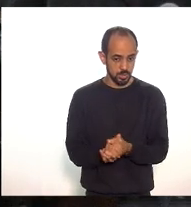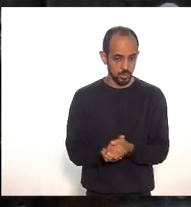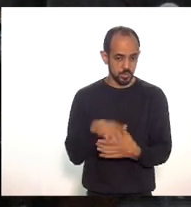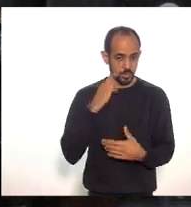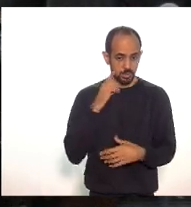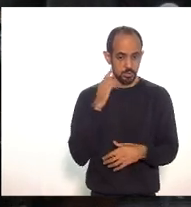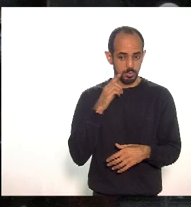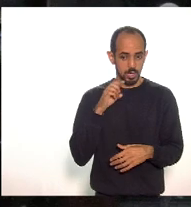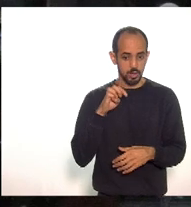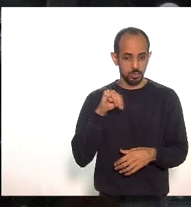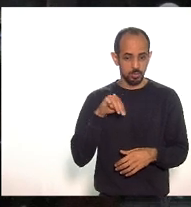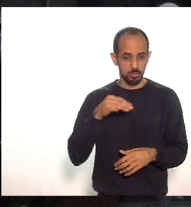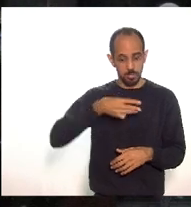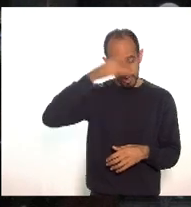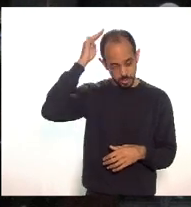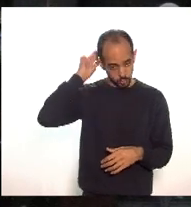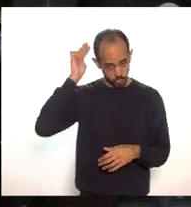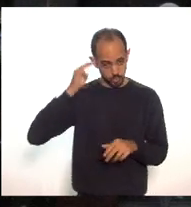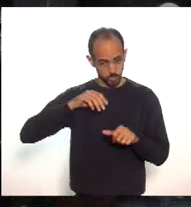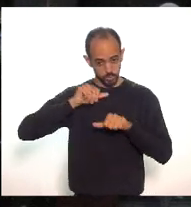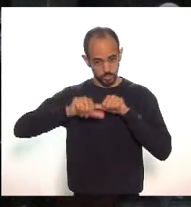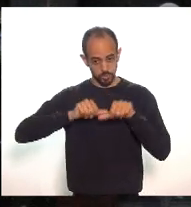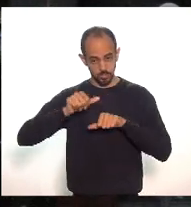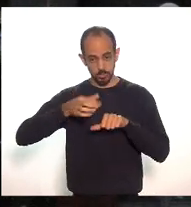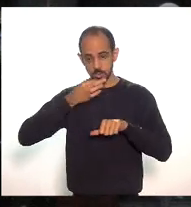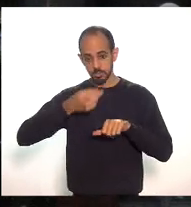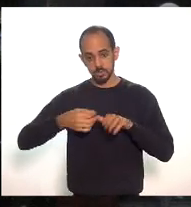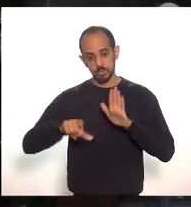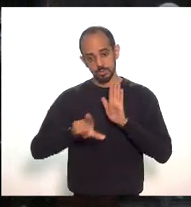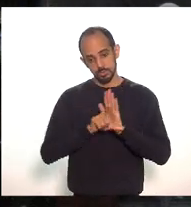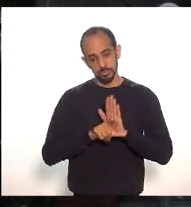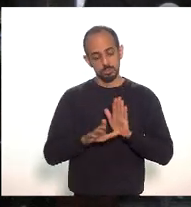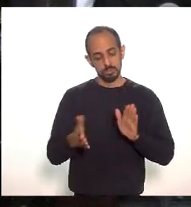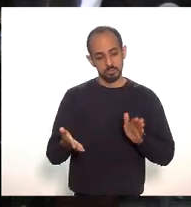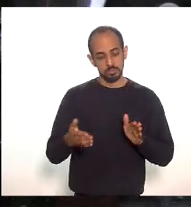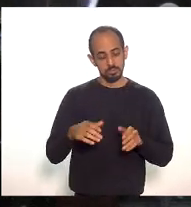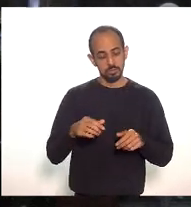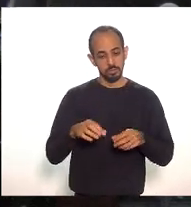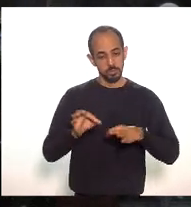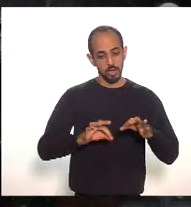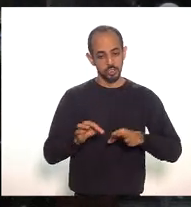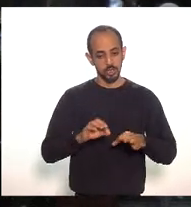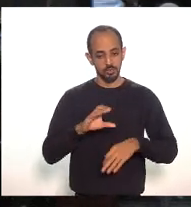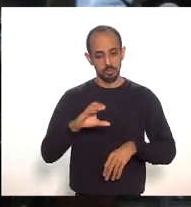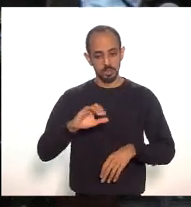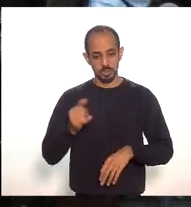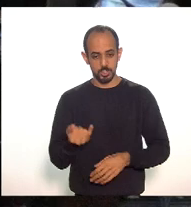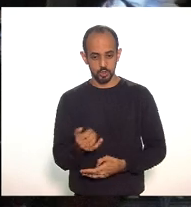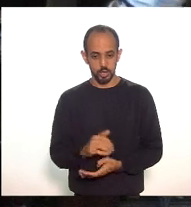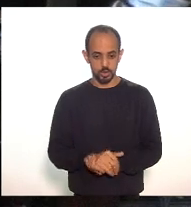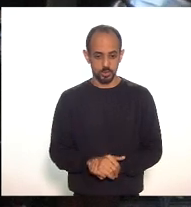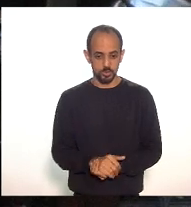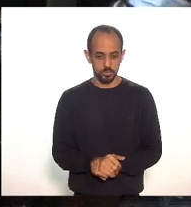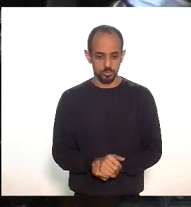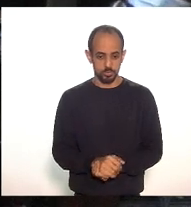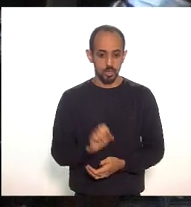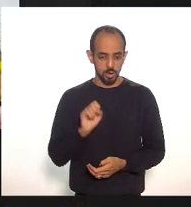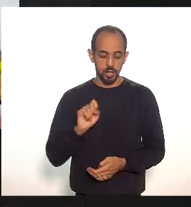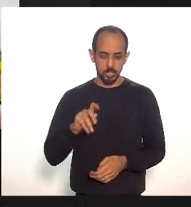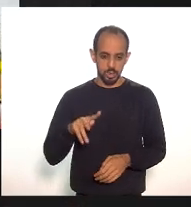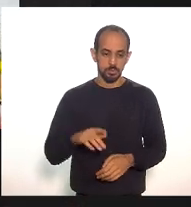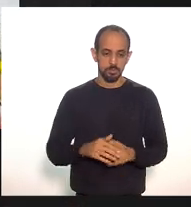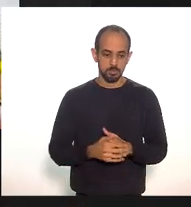Márcio transformamos indicação Legislativa ela representa e já tu vai para a ccj também ok